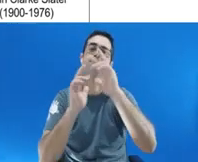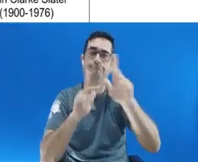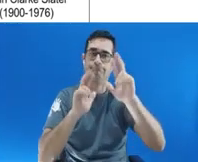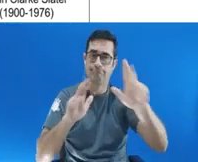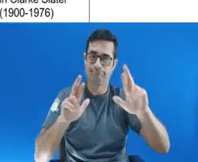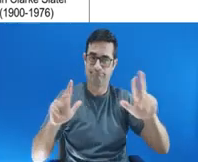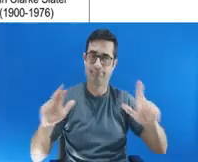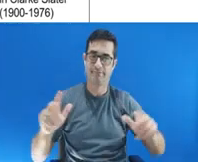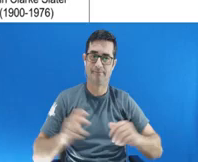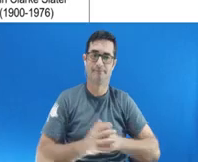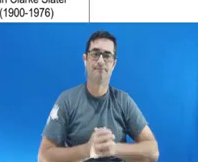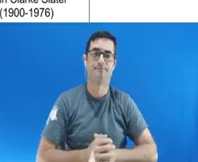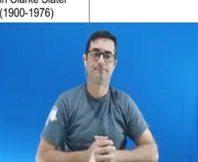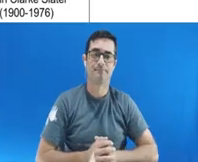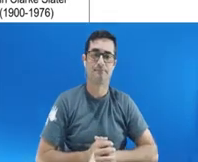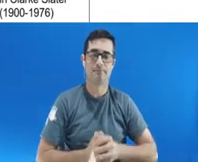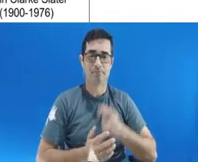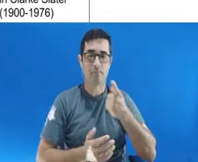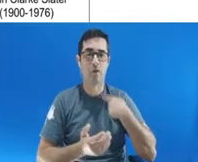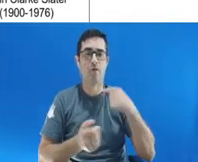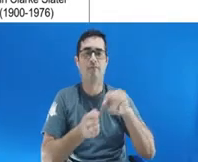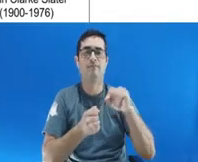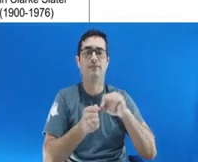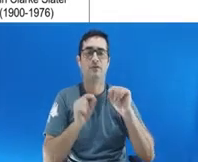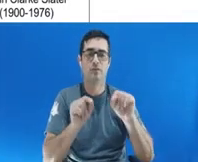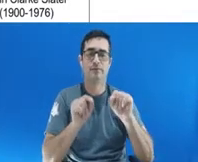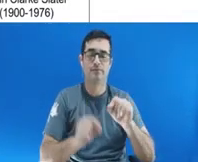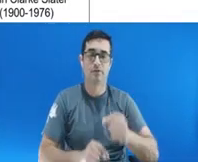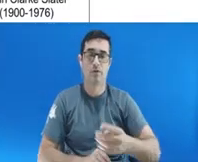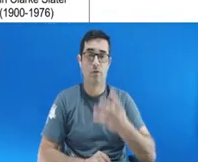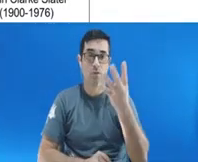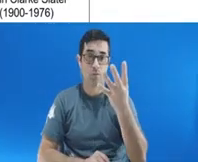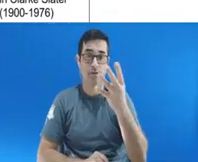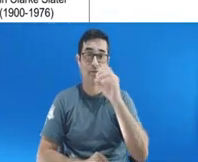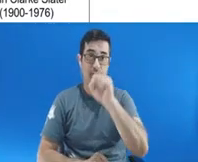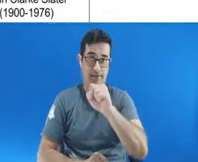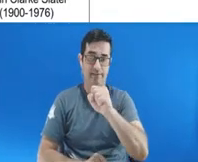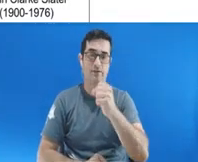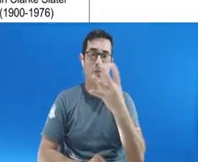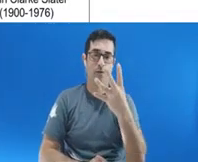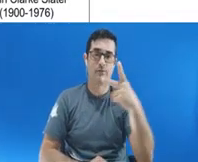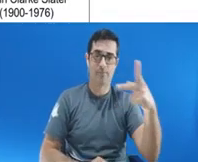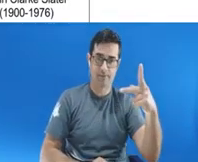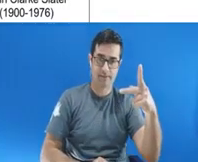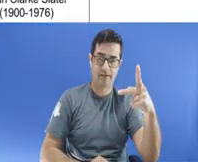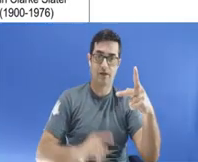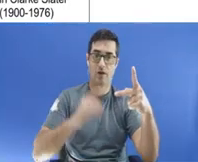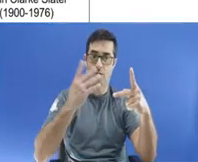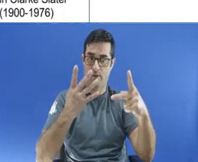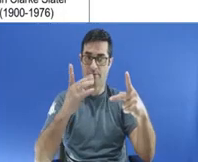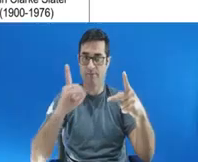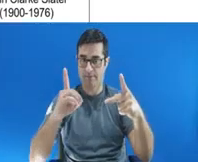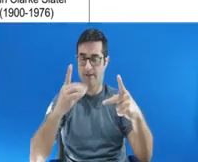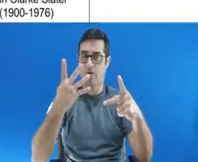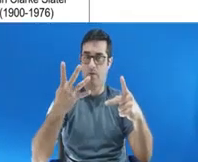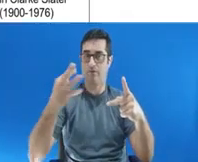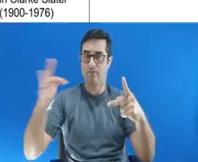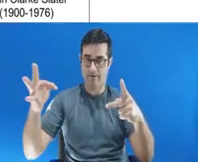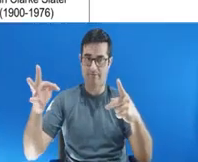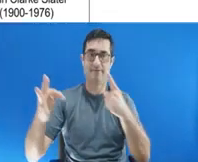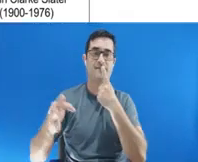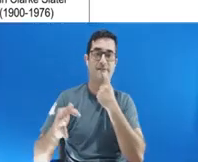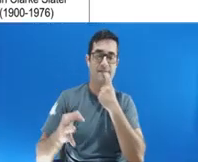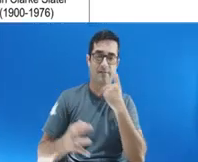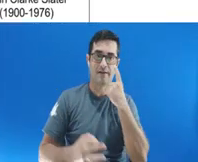Aqui eu tenho 4S, o 4S e 4P, e separei do 4D e 4F, que eu botei em vermelho. Ó. Então,